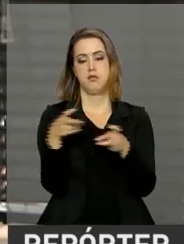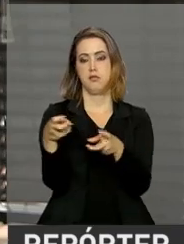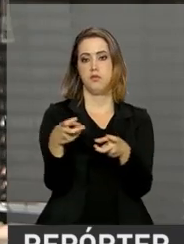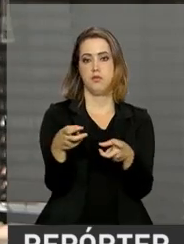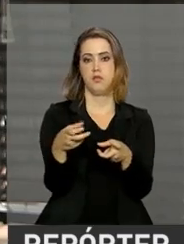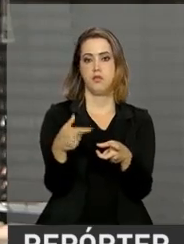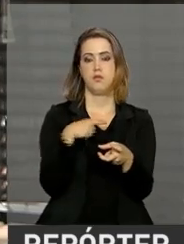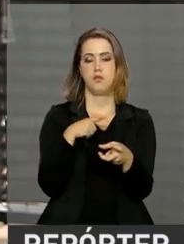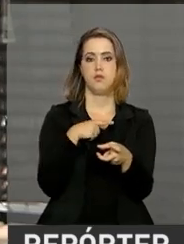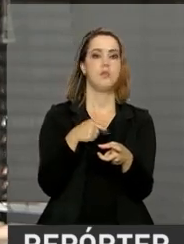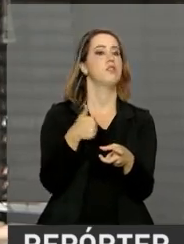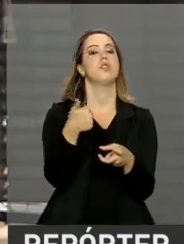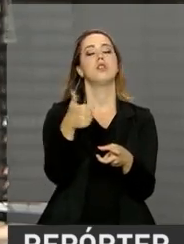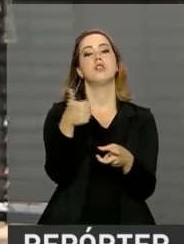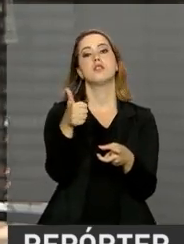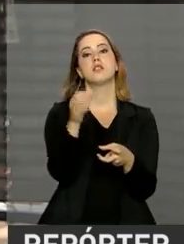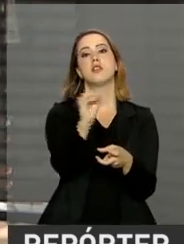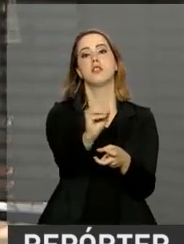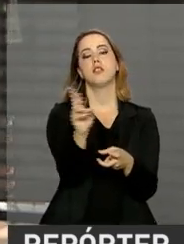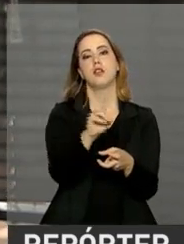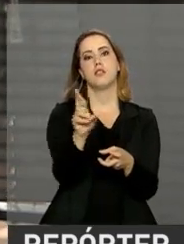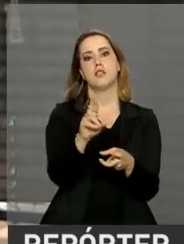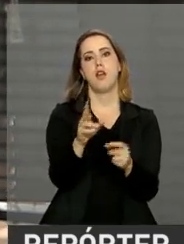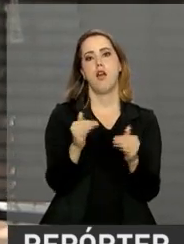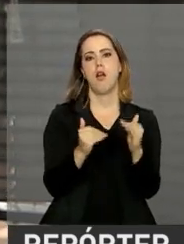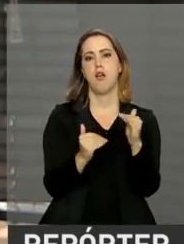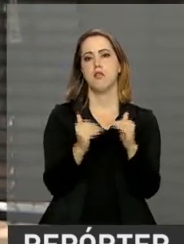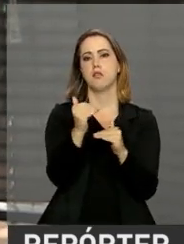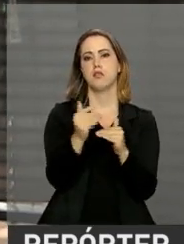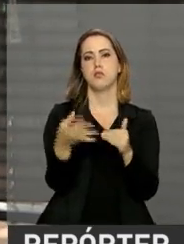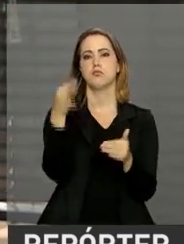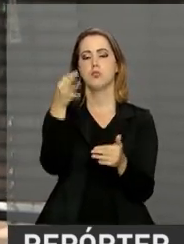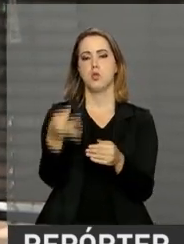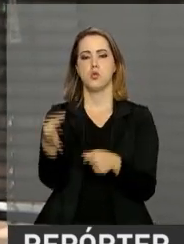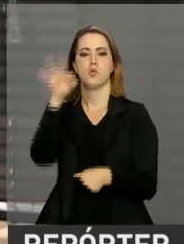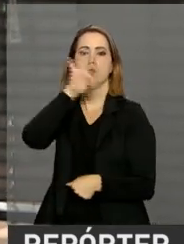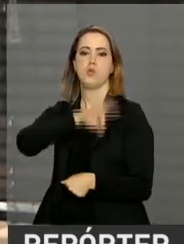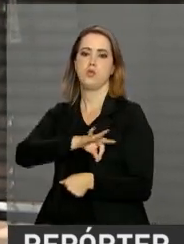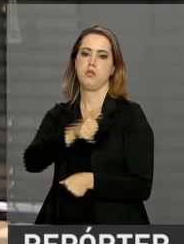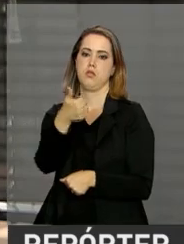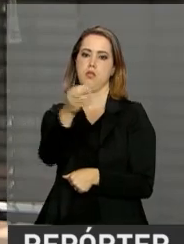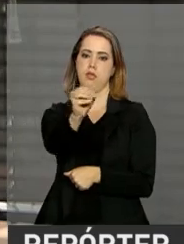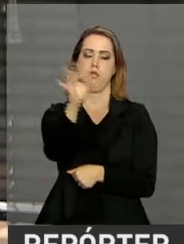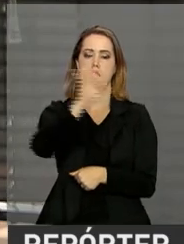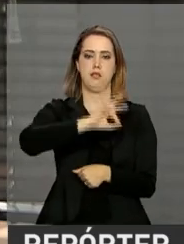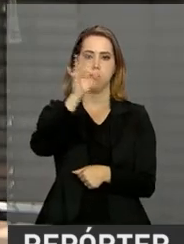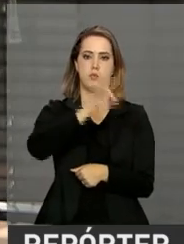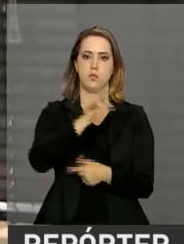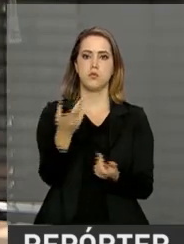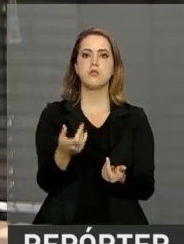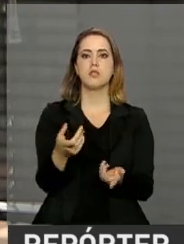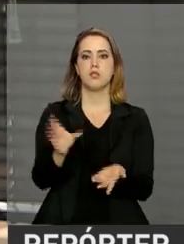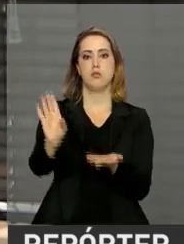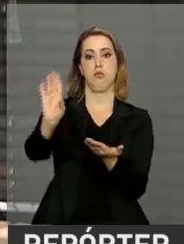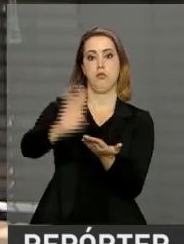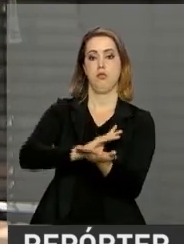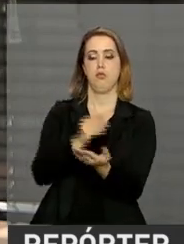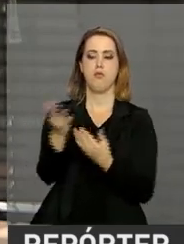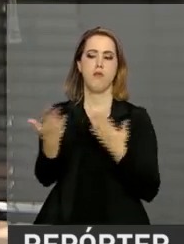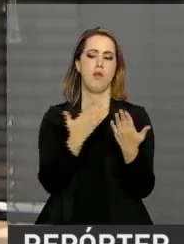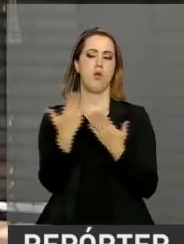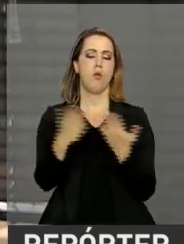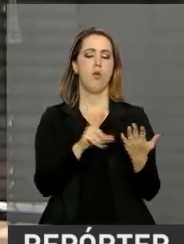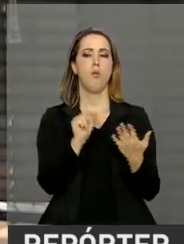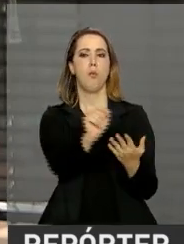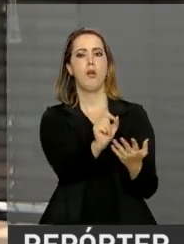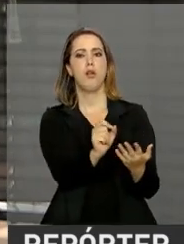exemplo de obter r$ 0 ou seja de de volta de retorno 10% do que ele investiu ele vai comparar isso